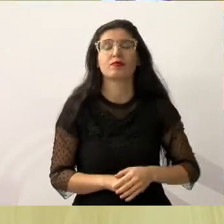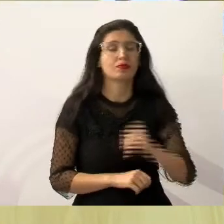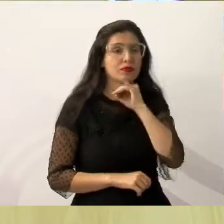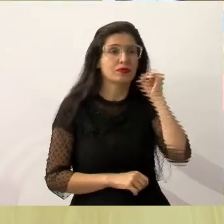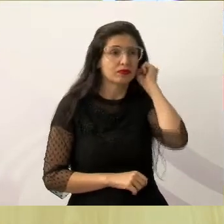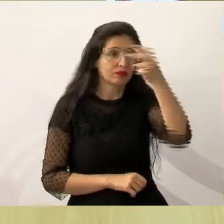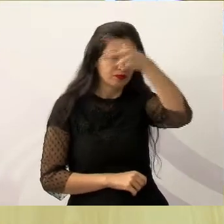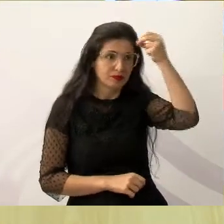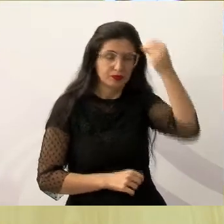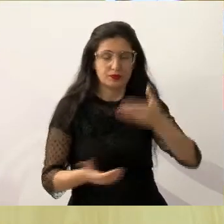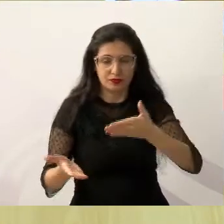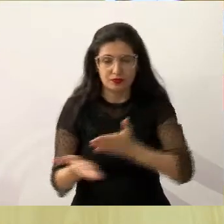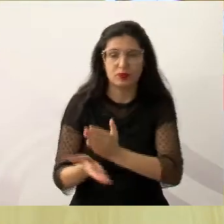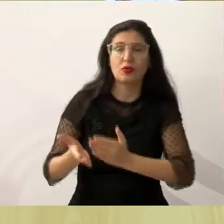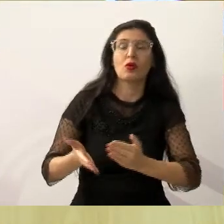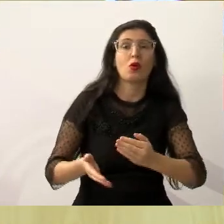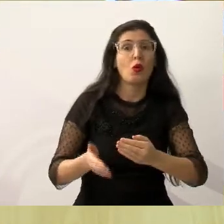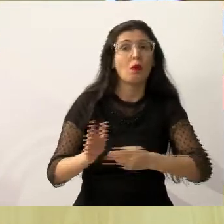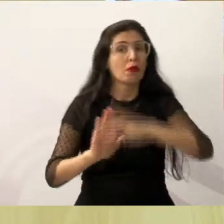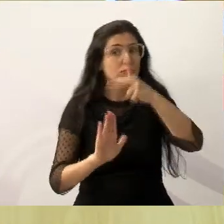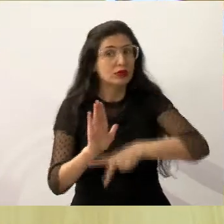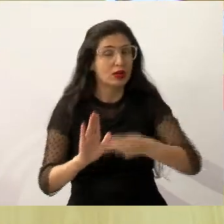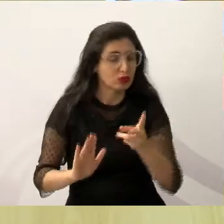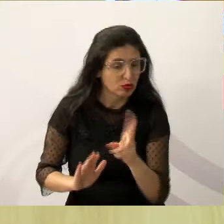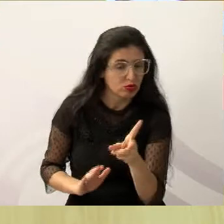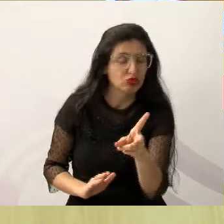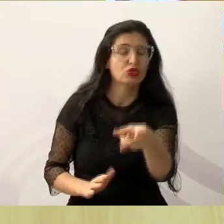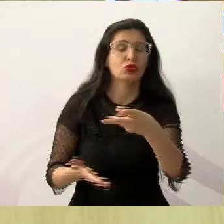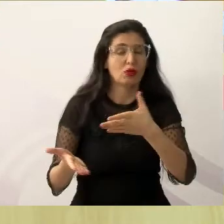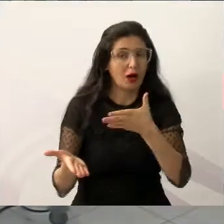O projeto continua em discussão.